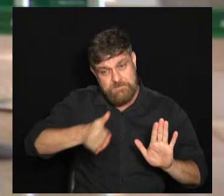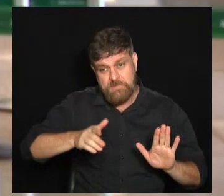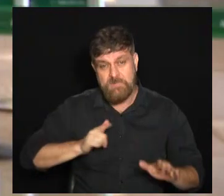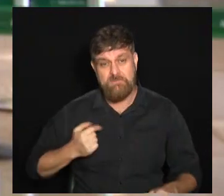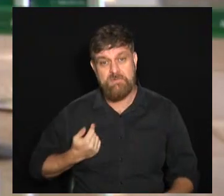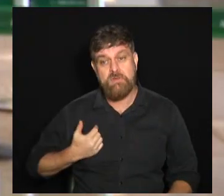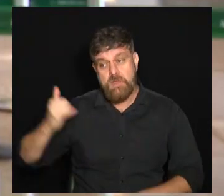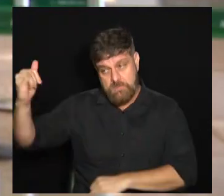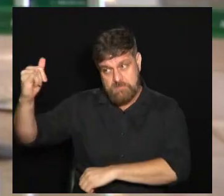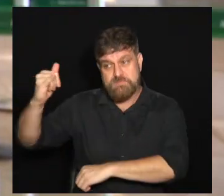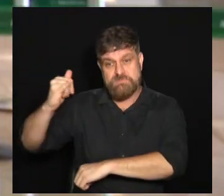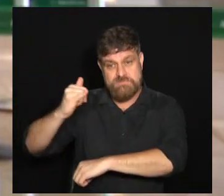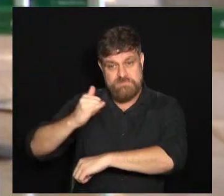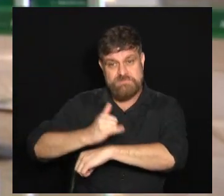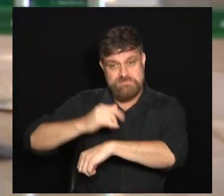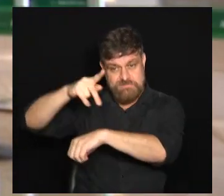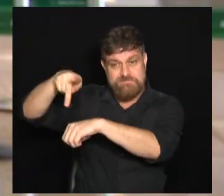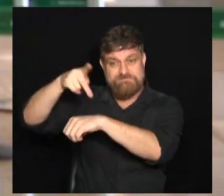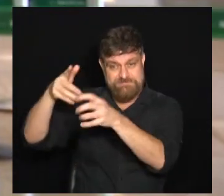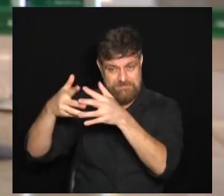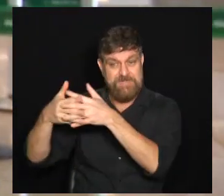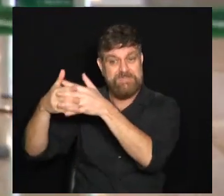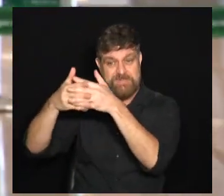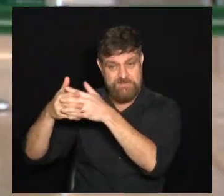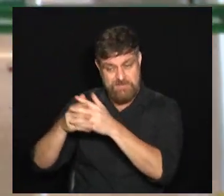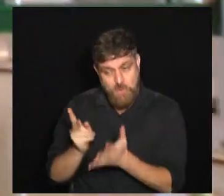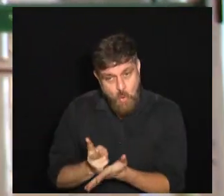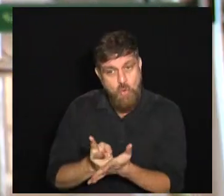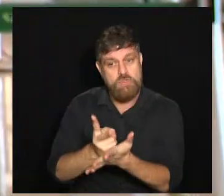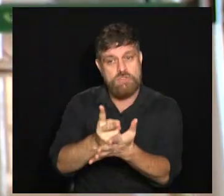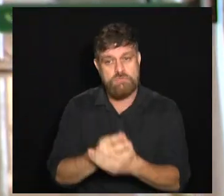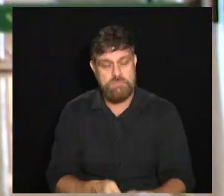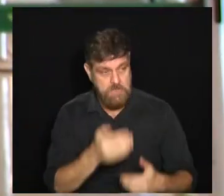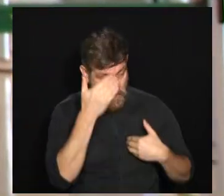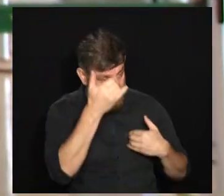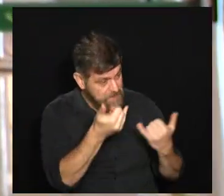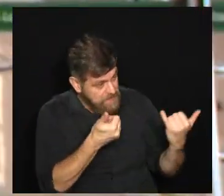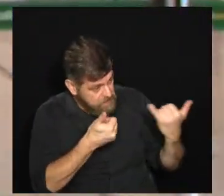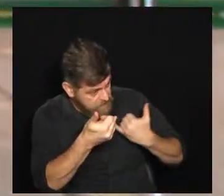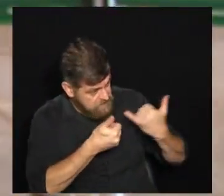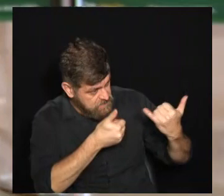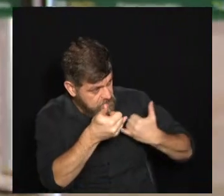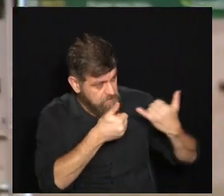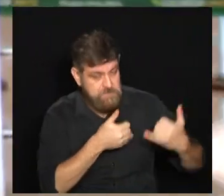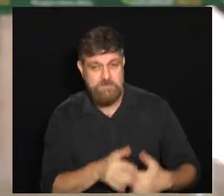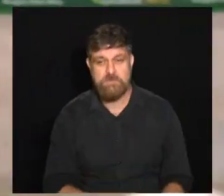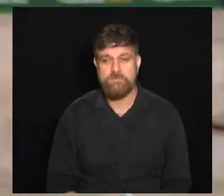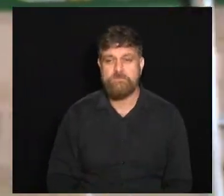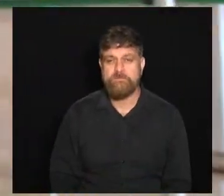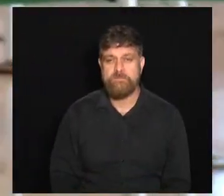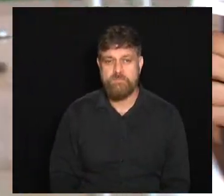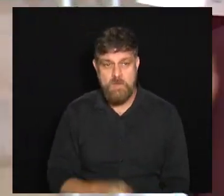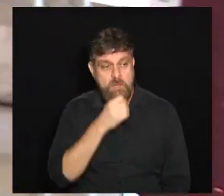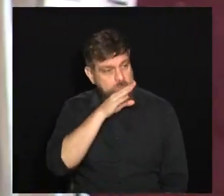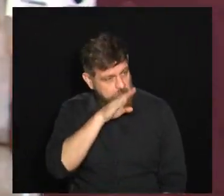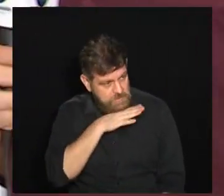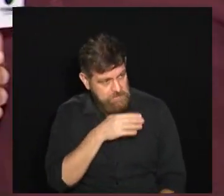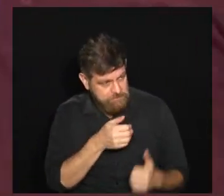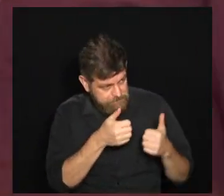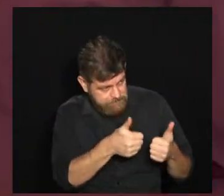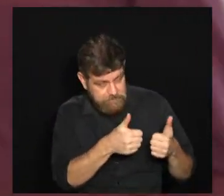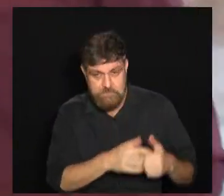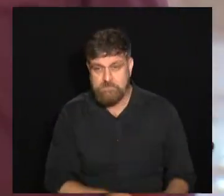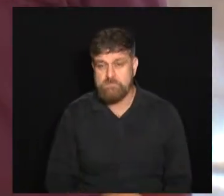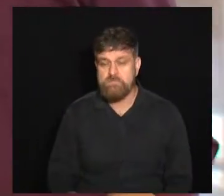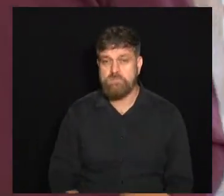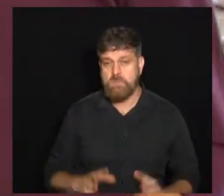eles continuam esses voos internacionais, né? Tá certo. Muito obrigado, Maurício, pelas informações. E uma boa tarde para você. Obrigado a